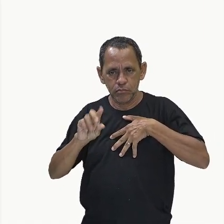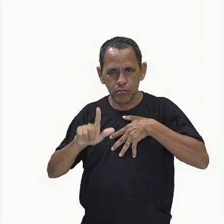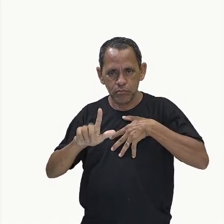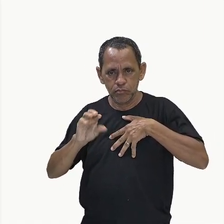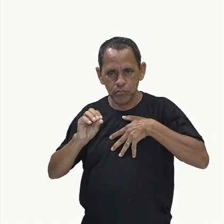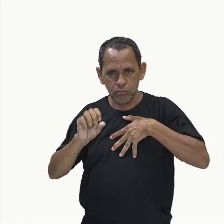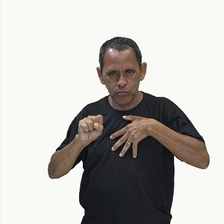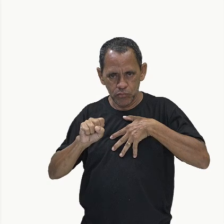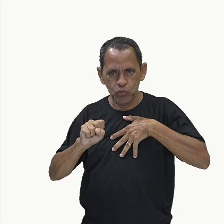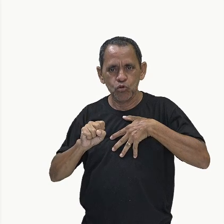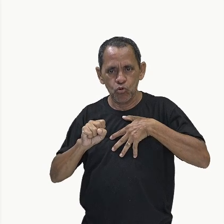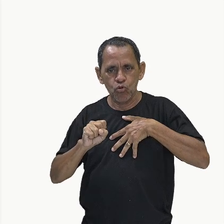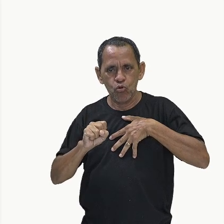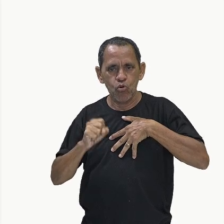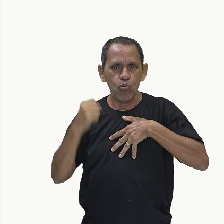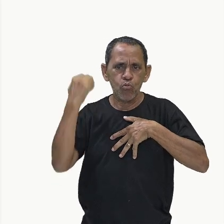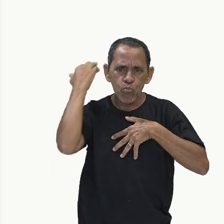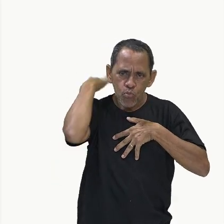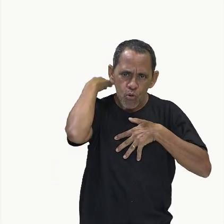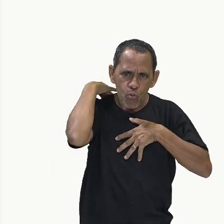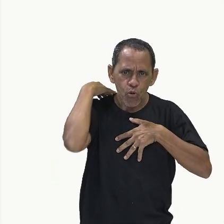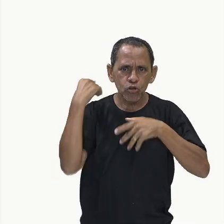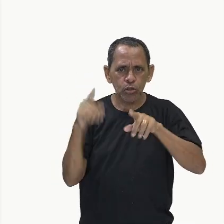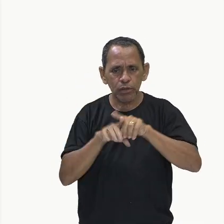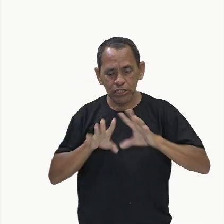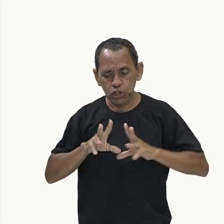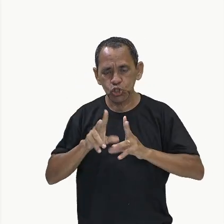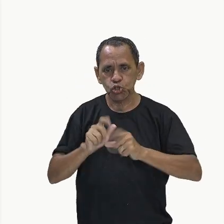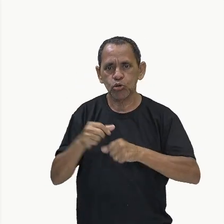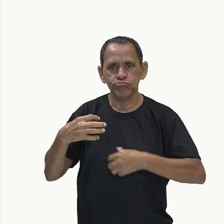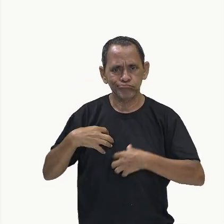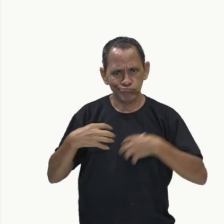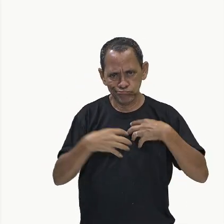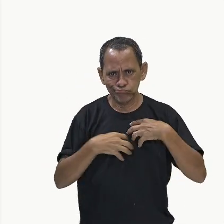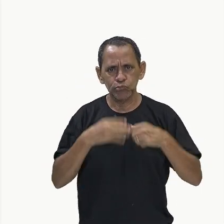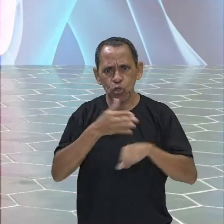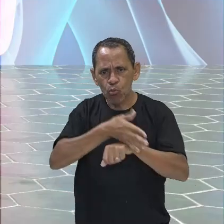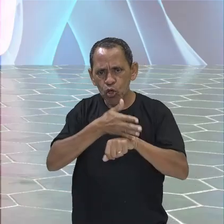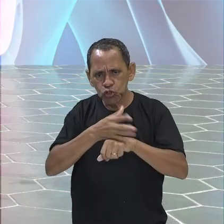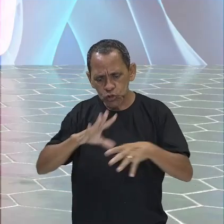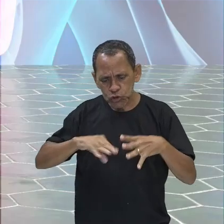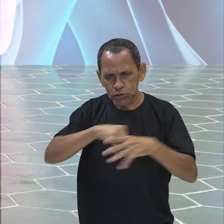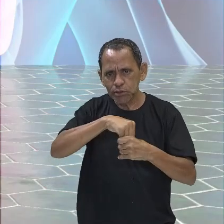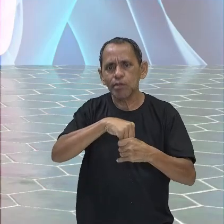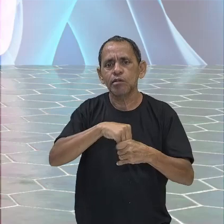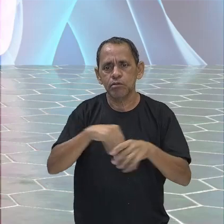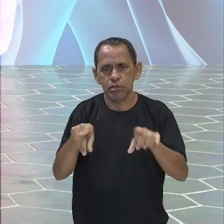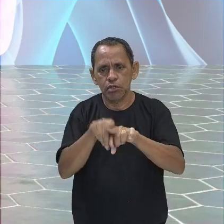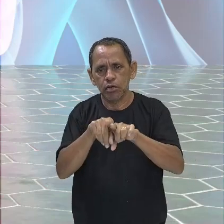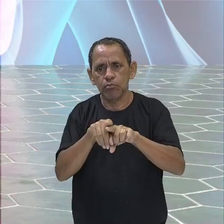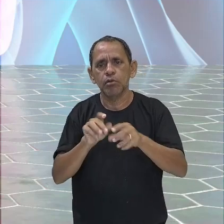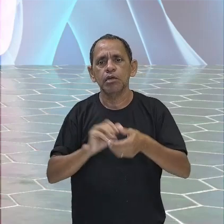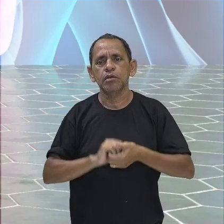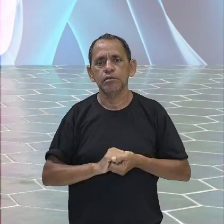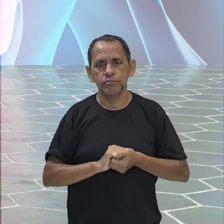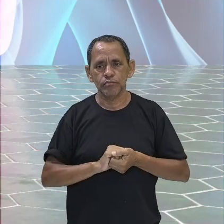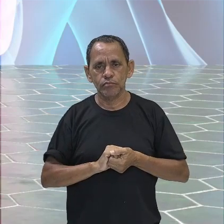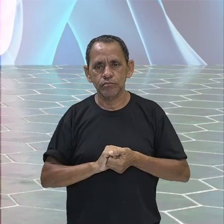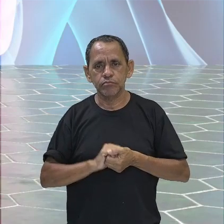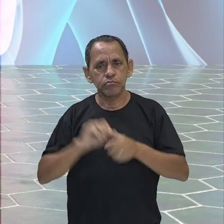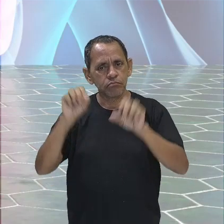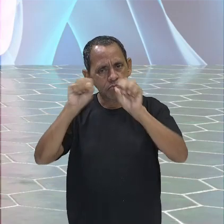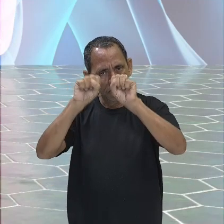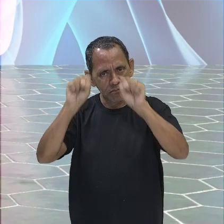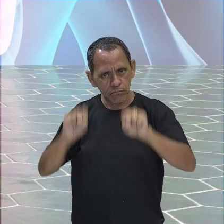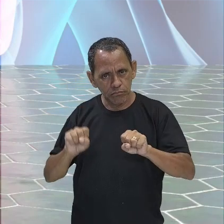Todos estes são órgãos que participam, que compõem aqui todo esse sistema